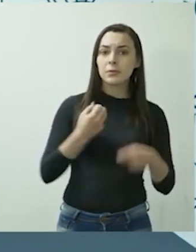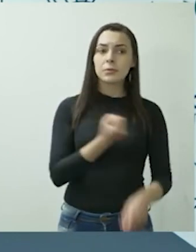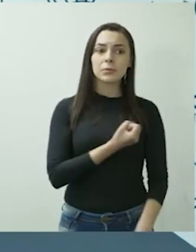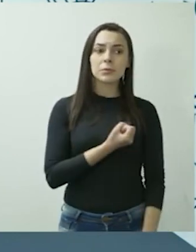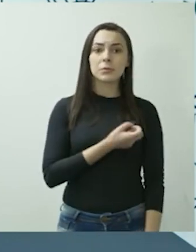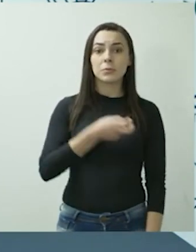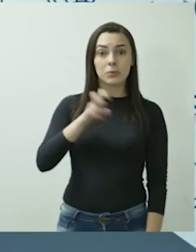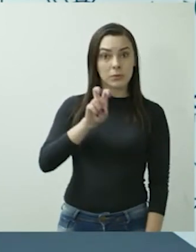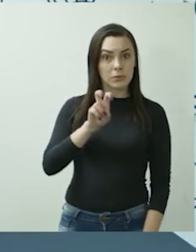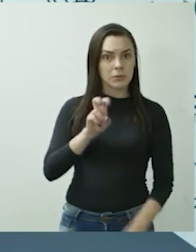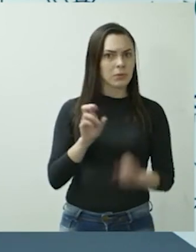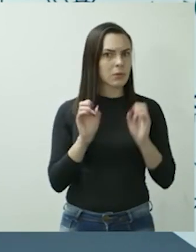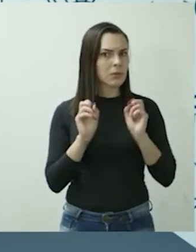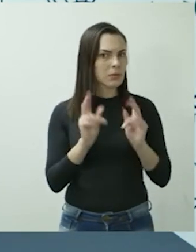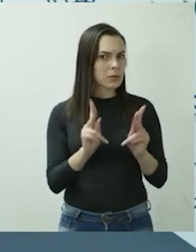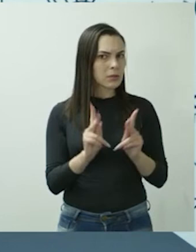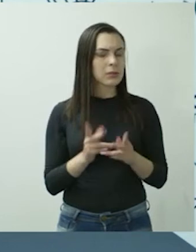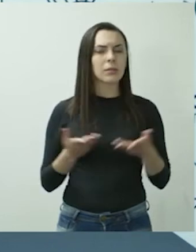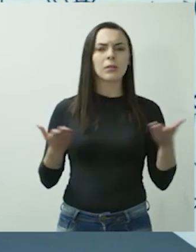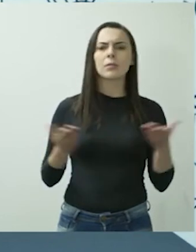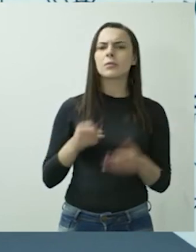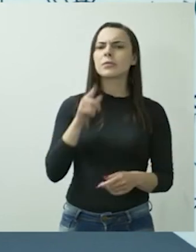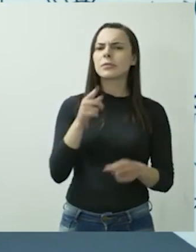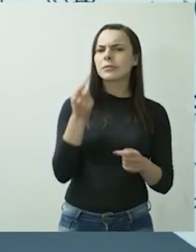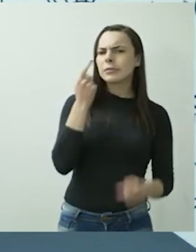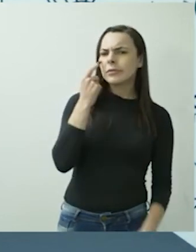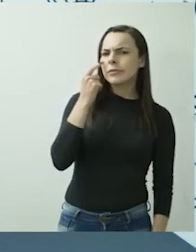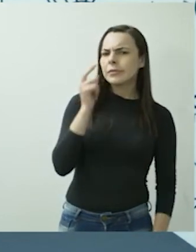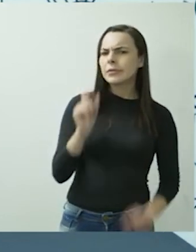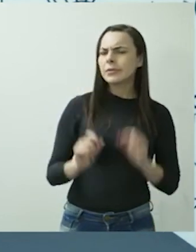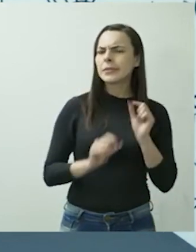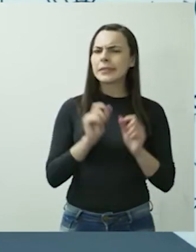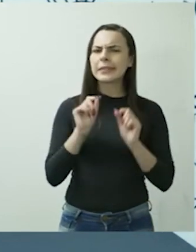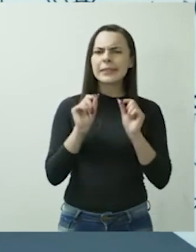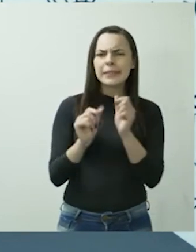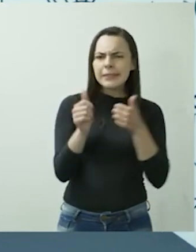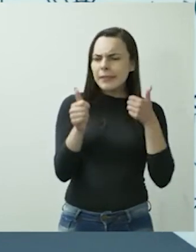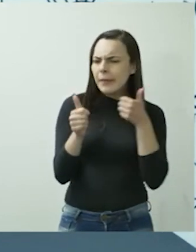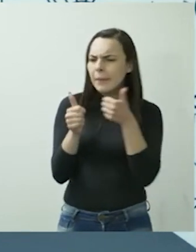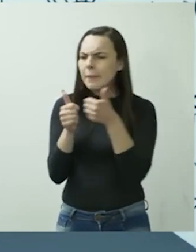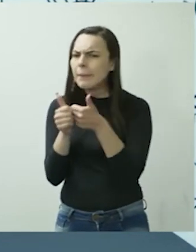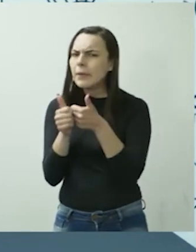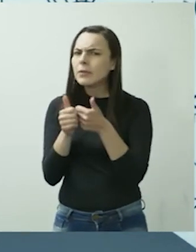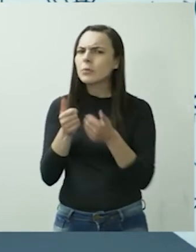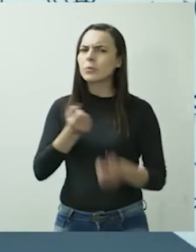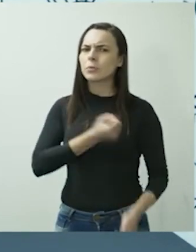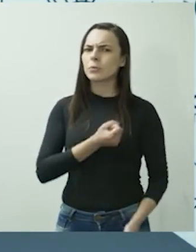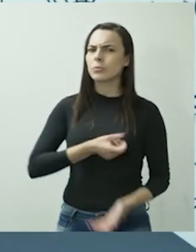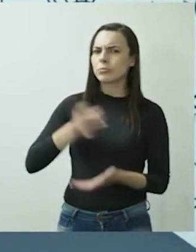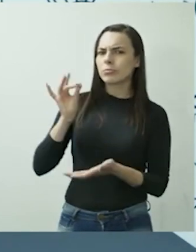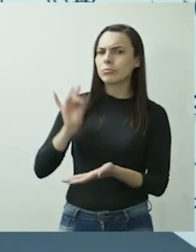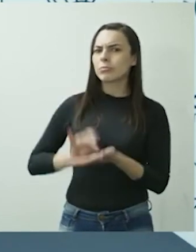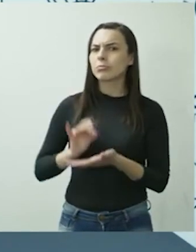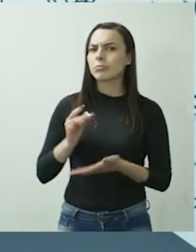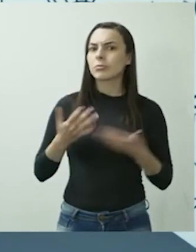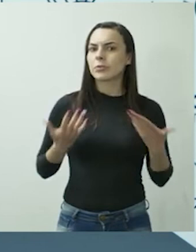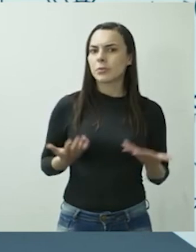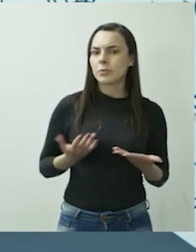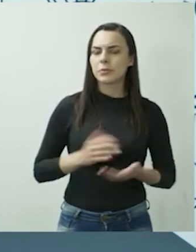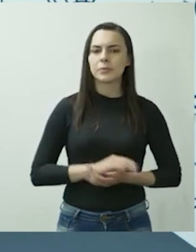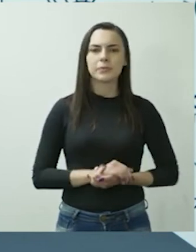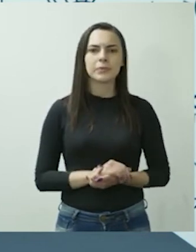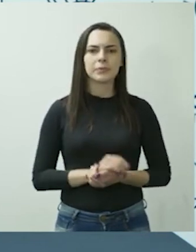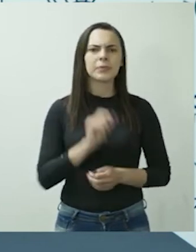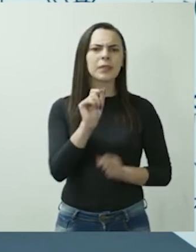5, certo? E aí você vai ver quem se aproximou do número real, que é o 5. Quem